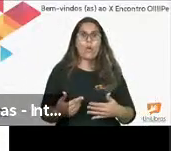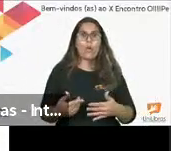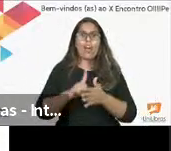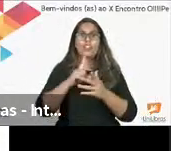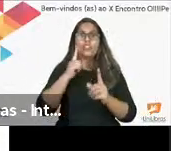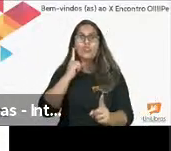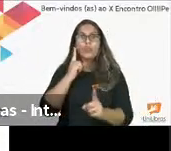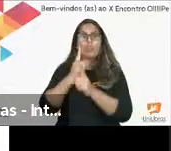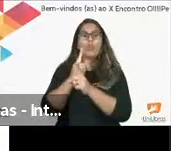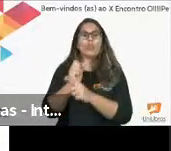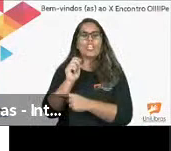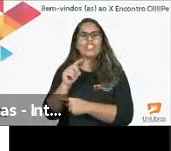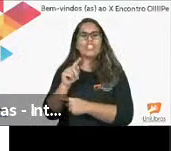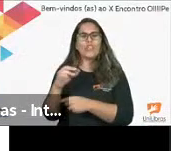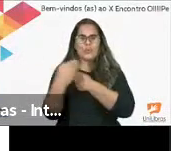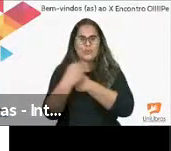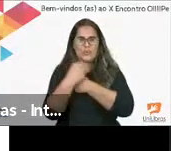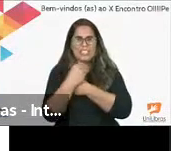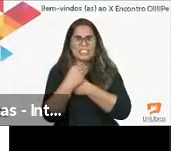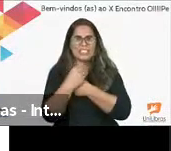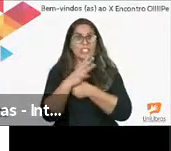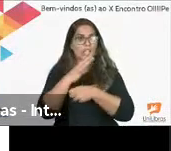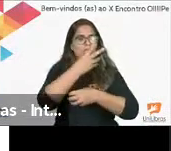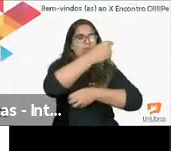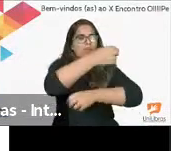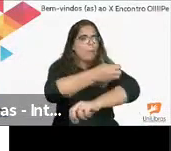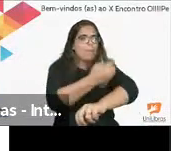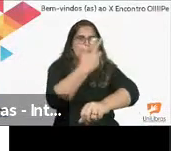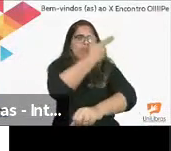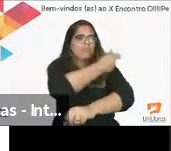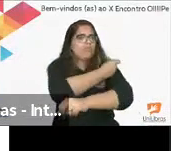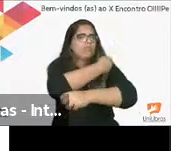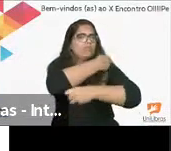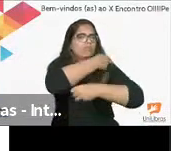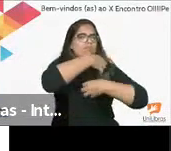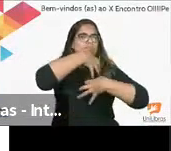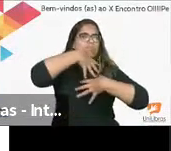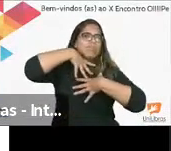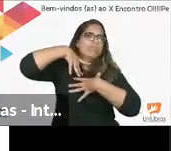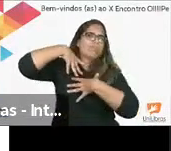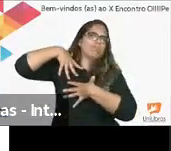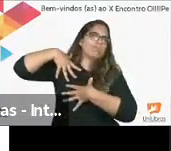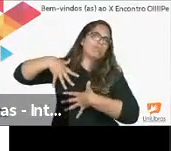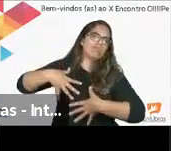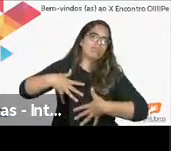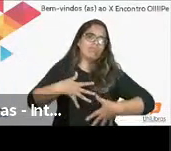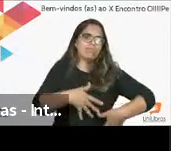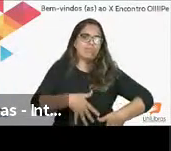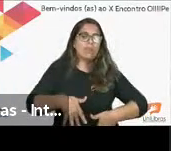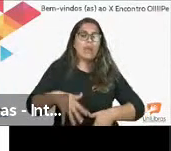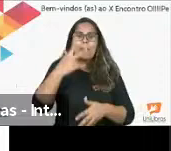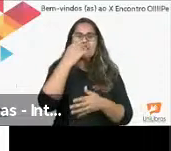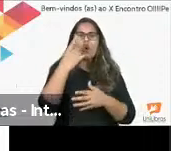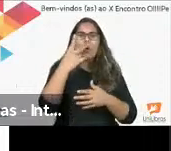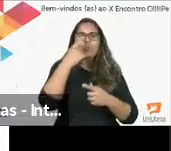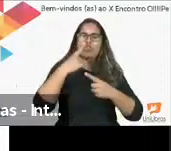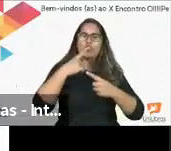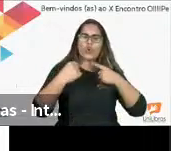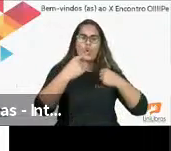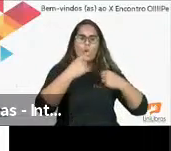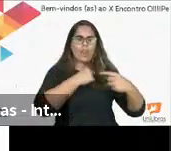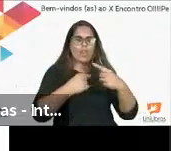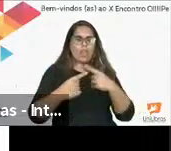com o antígeno. Então, é como se o antígeno selecionasse uma parte das globulinas que vão